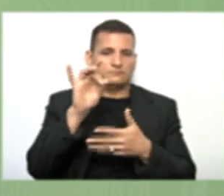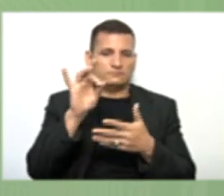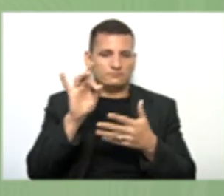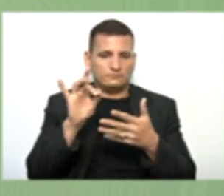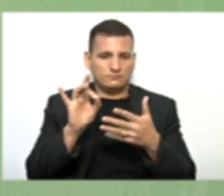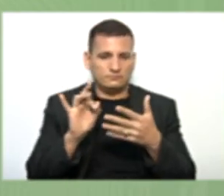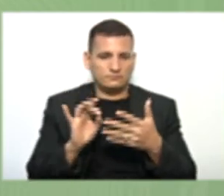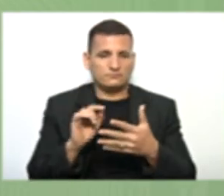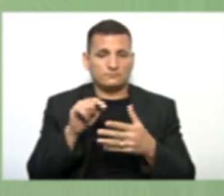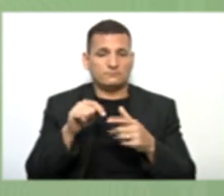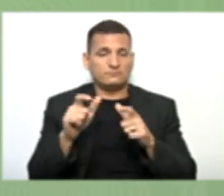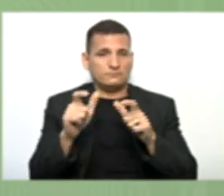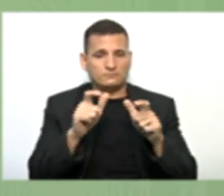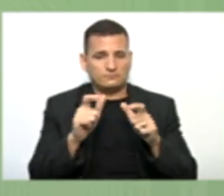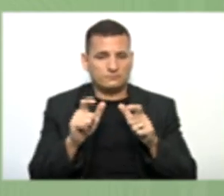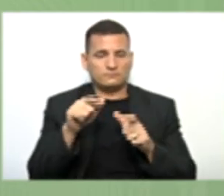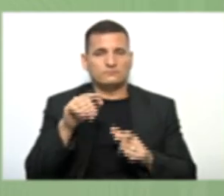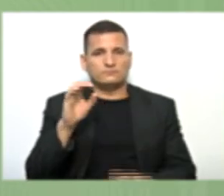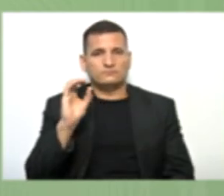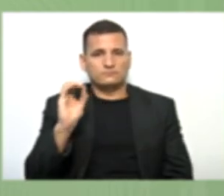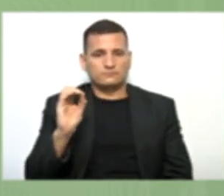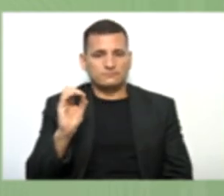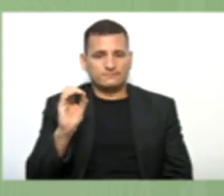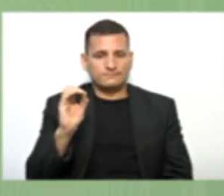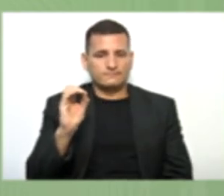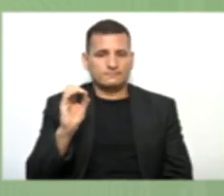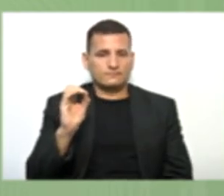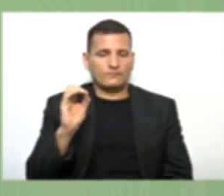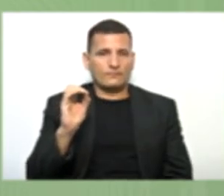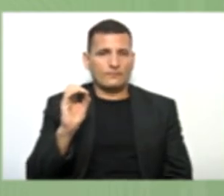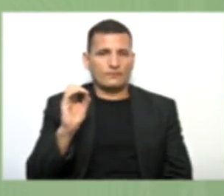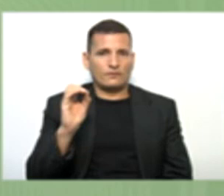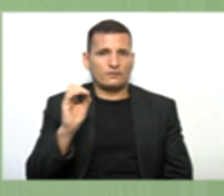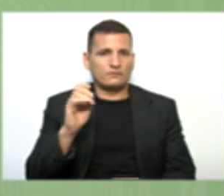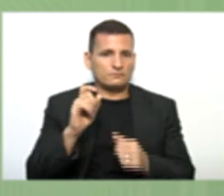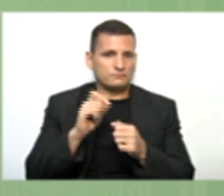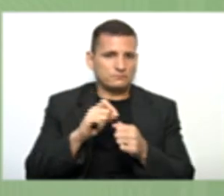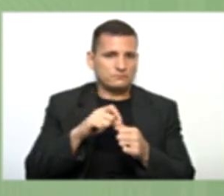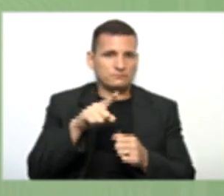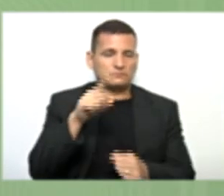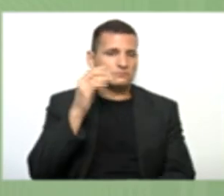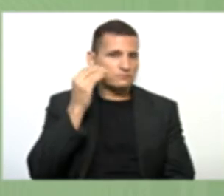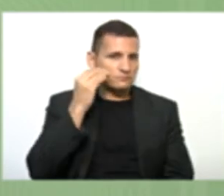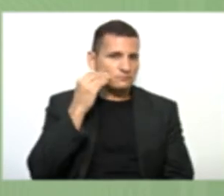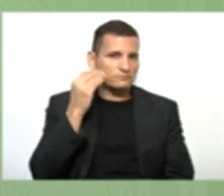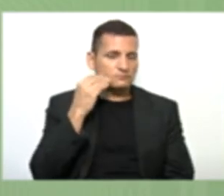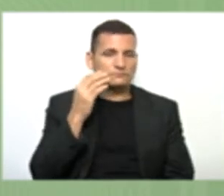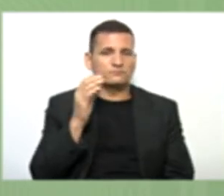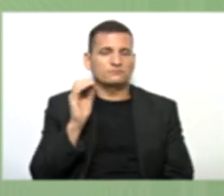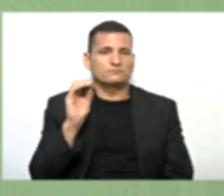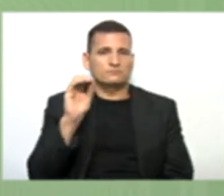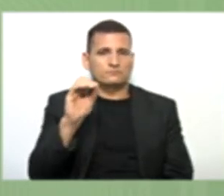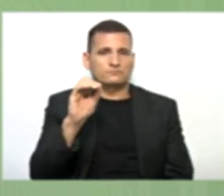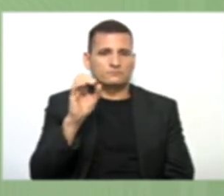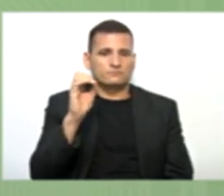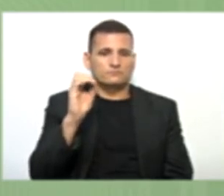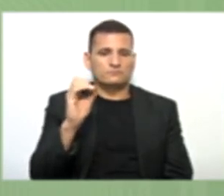essa verificação é a posição da O, ou seja, a gente faz essa verificação e coloca o O no lugar desse